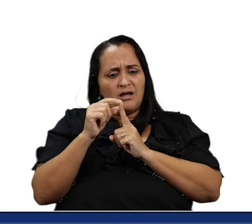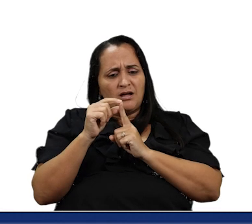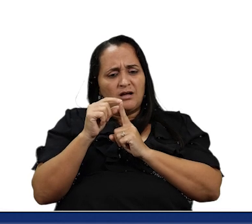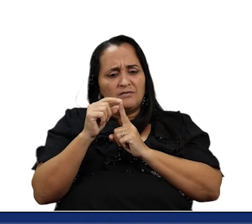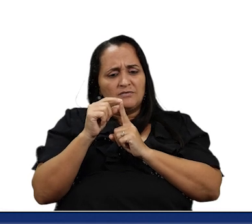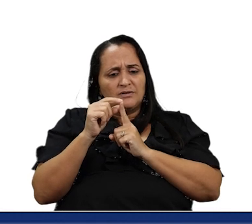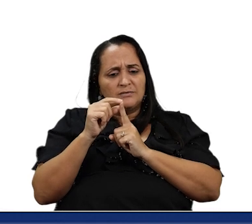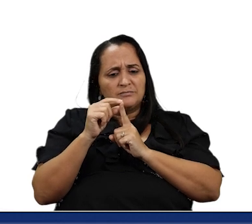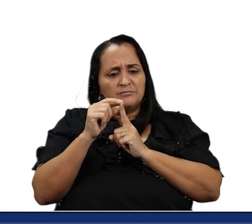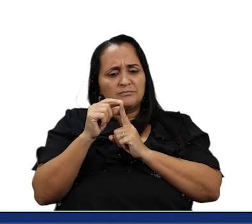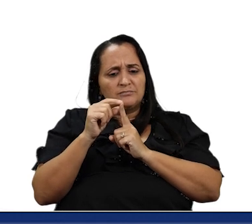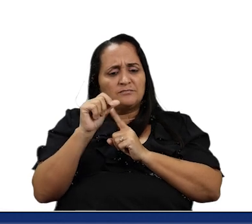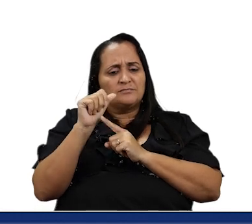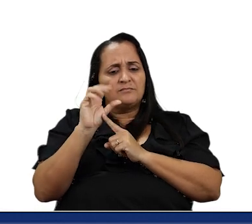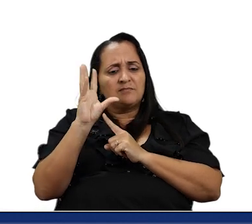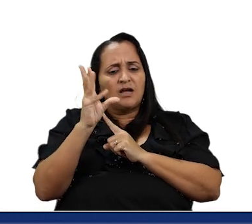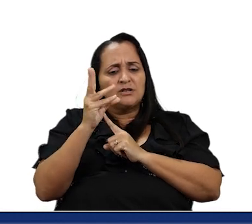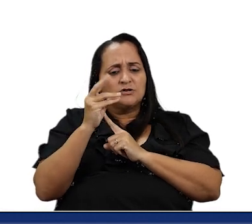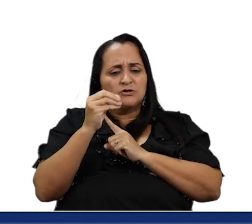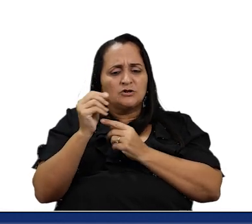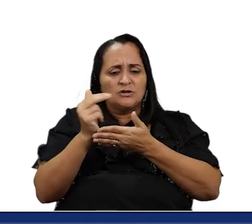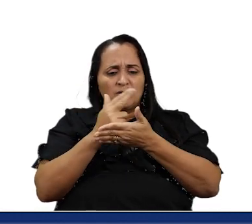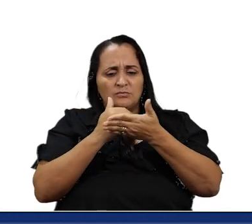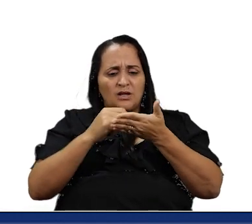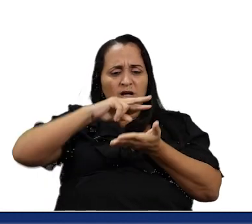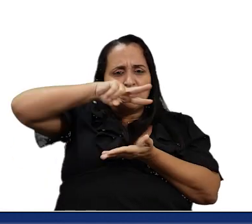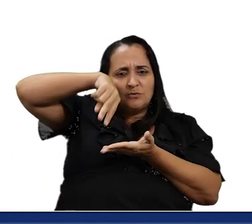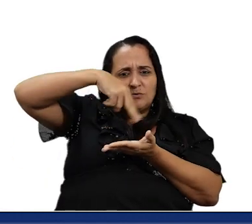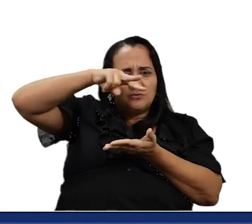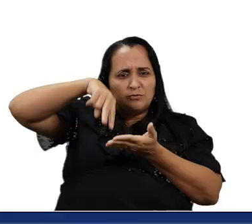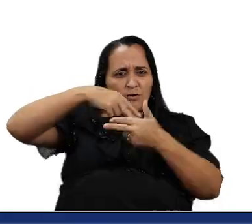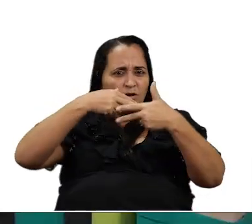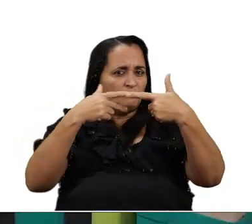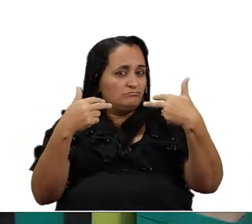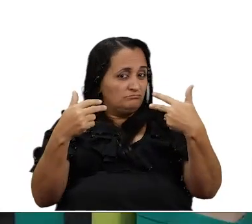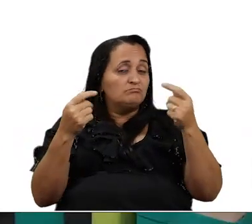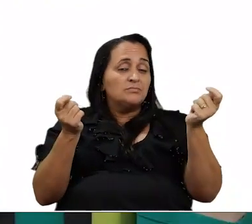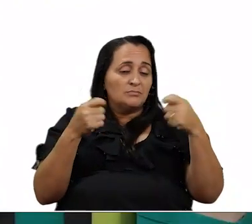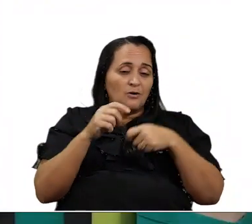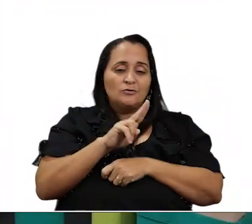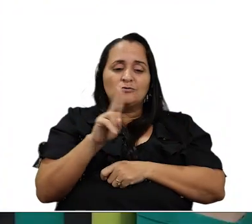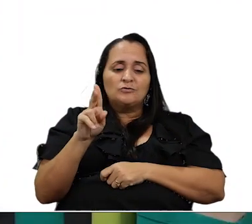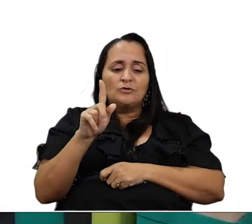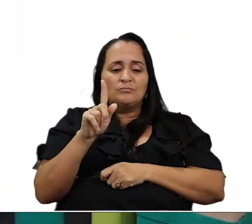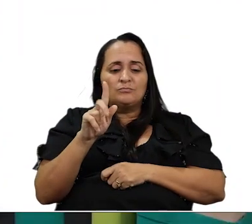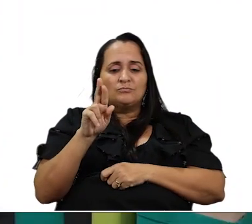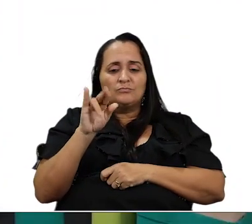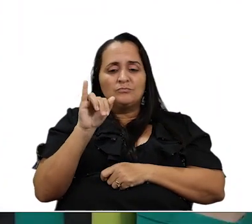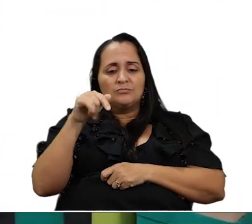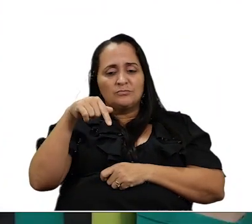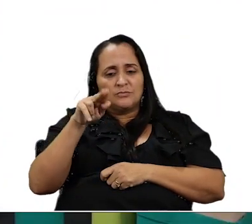a responsabilidade do artista, designer e coreógrafo gringo Cardia. Então, quem é o responsável pelo